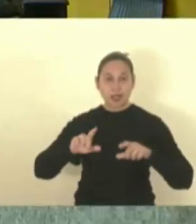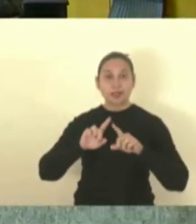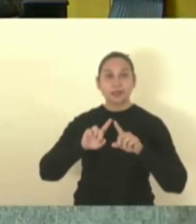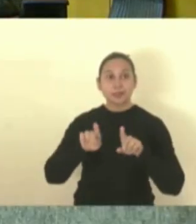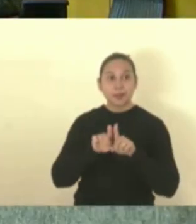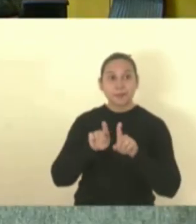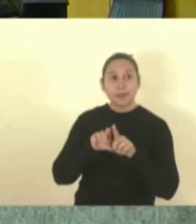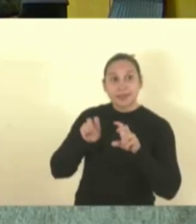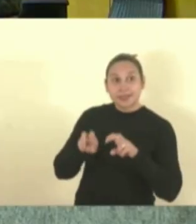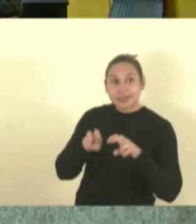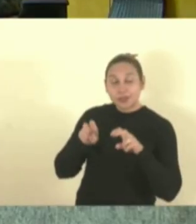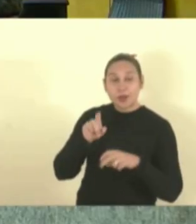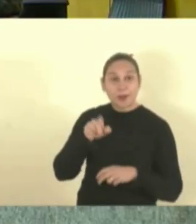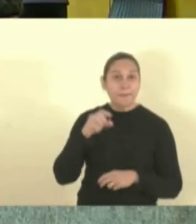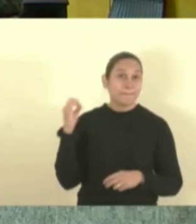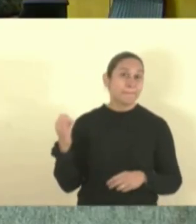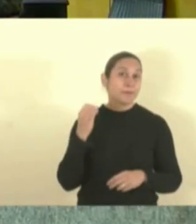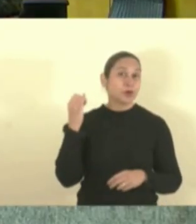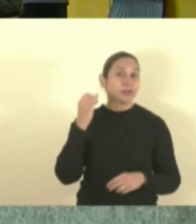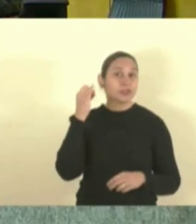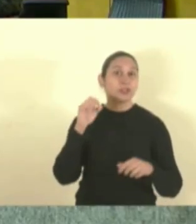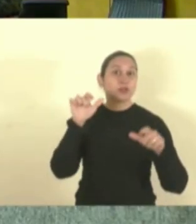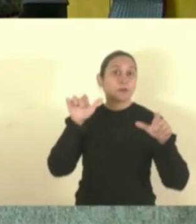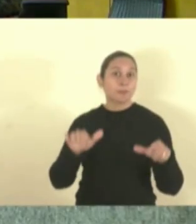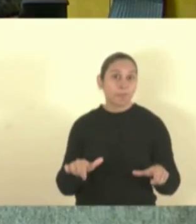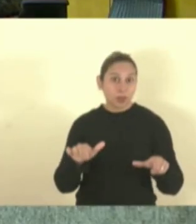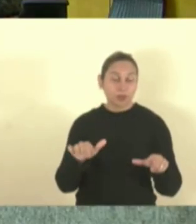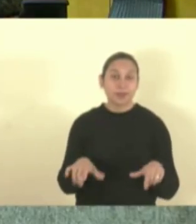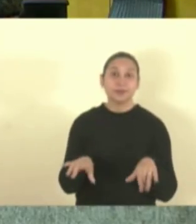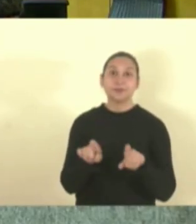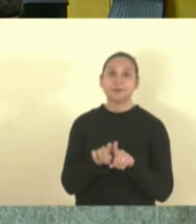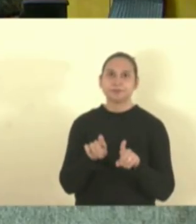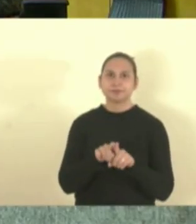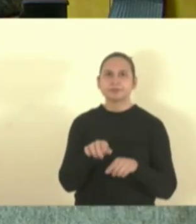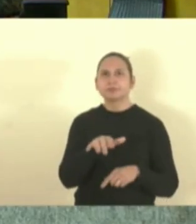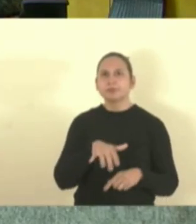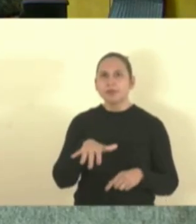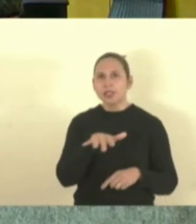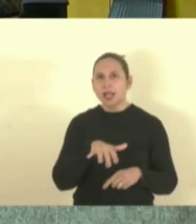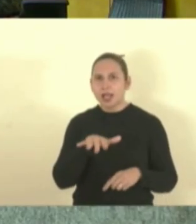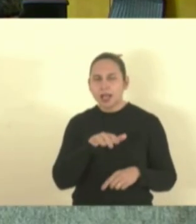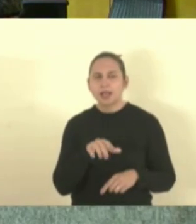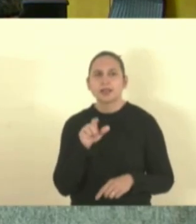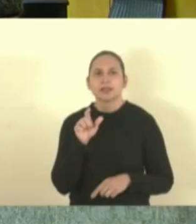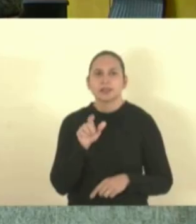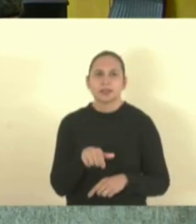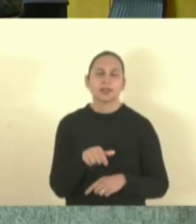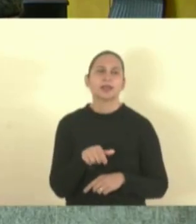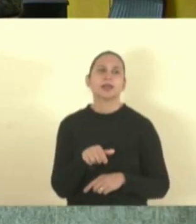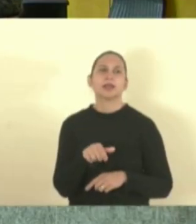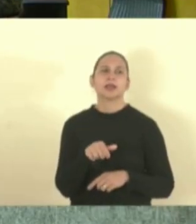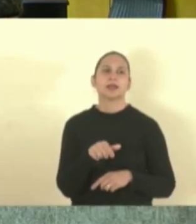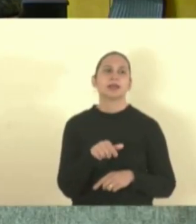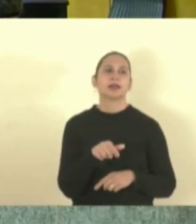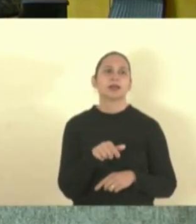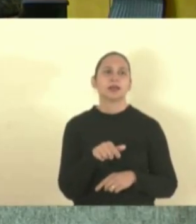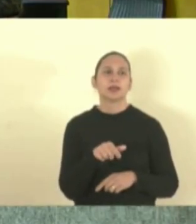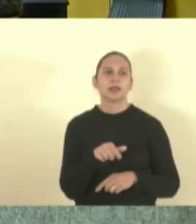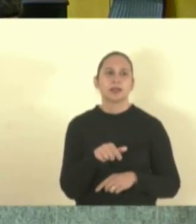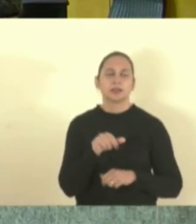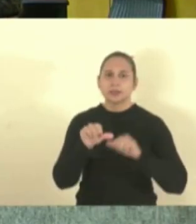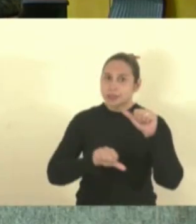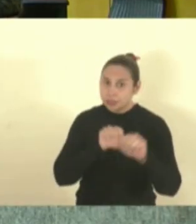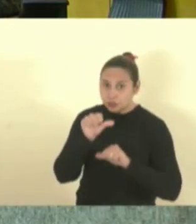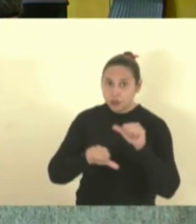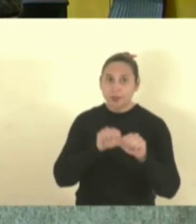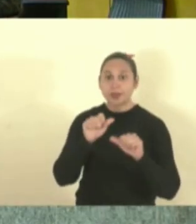são chave nas bacias hidrográficas. Muitas dessas áreas foram consideradas marginalizadas e drenadas e convertidas